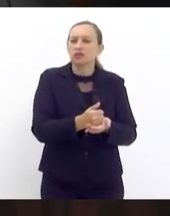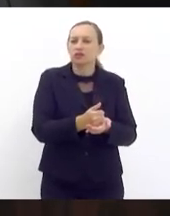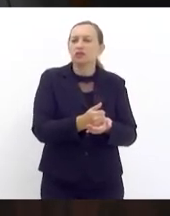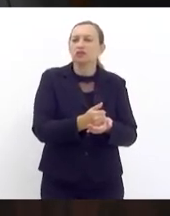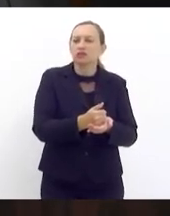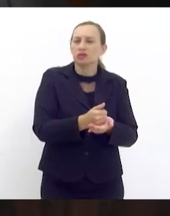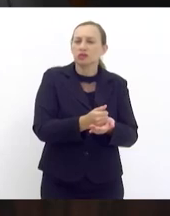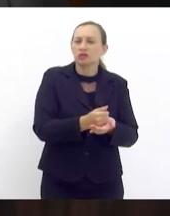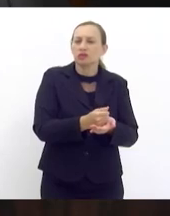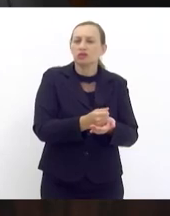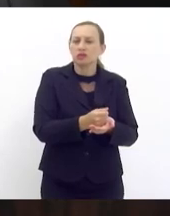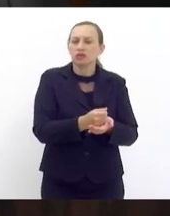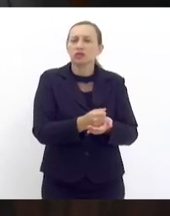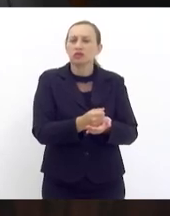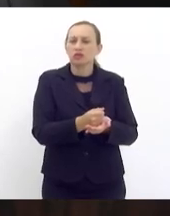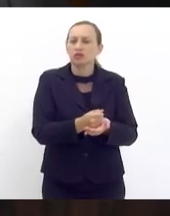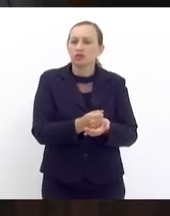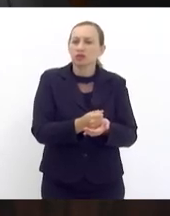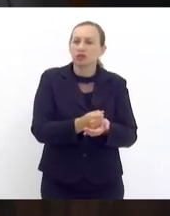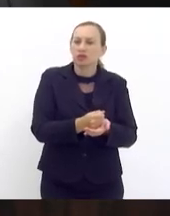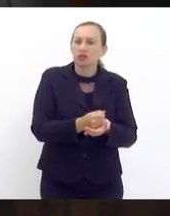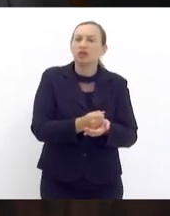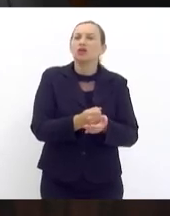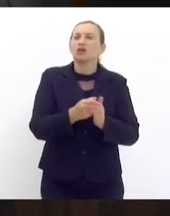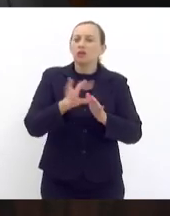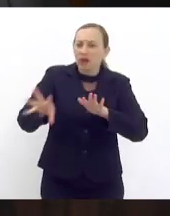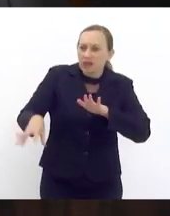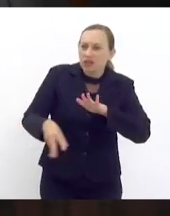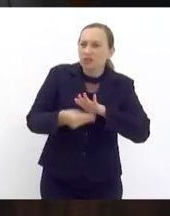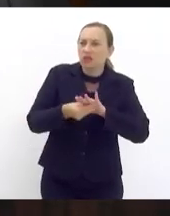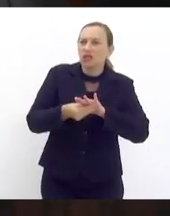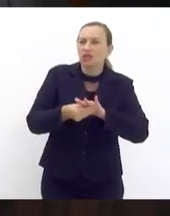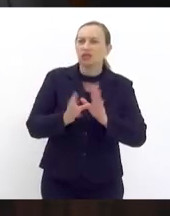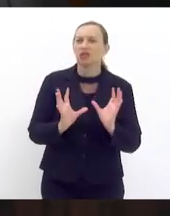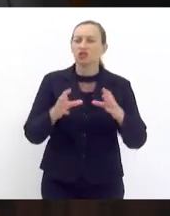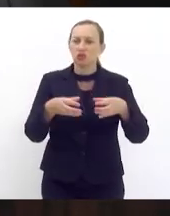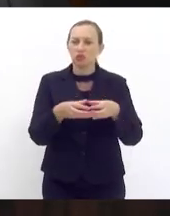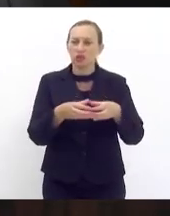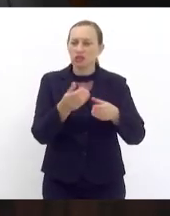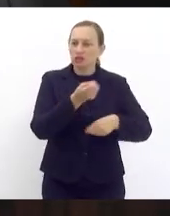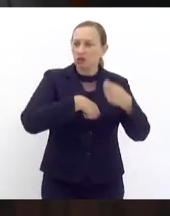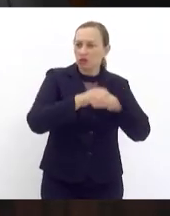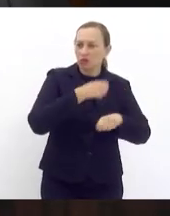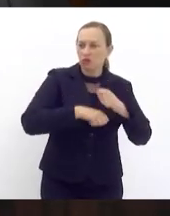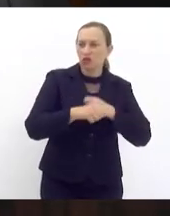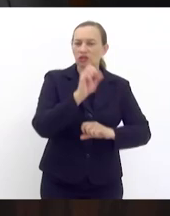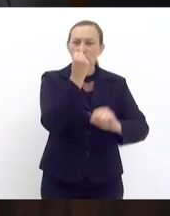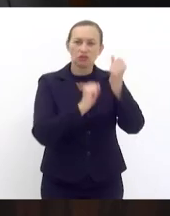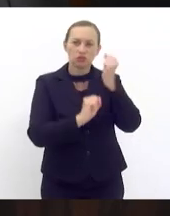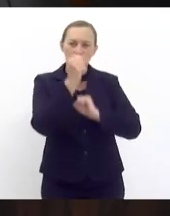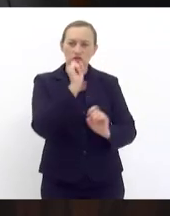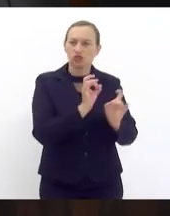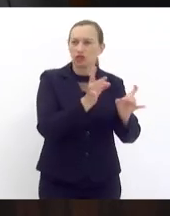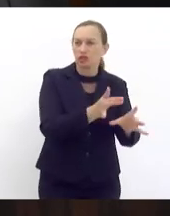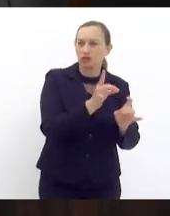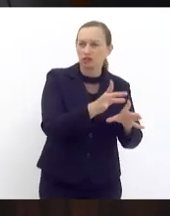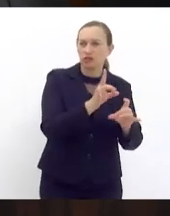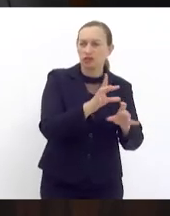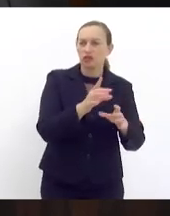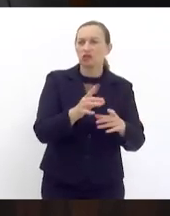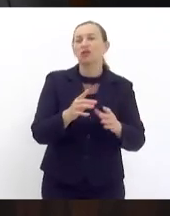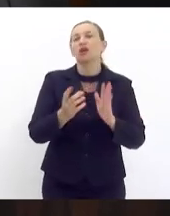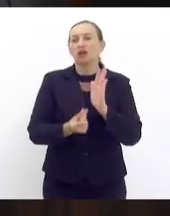dos tributos estaduais favoráveis com as emendas das comissões de Economia Indústria e Comércio e Deus